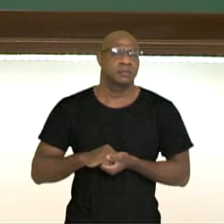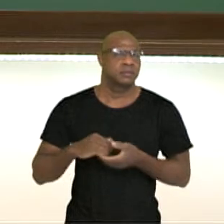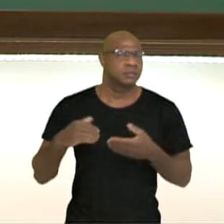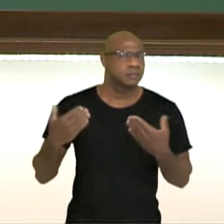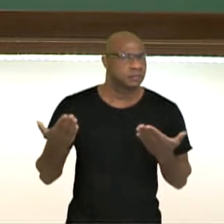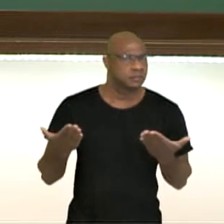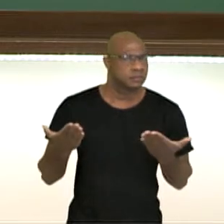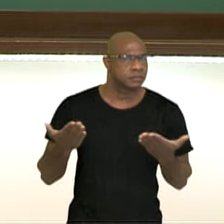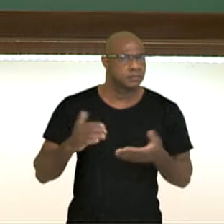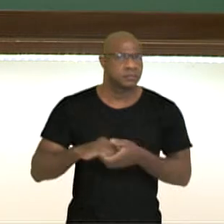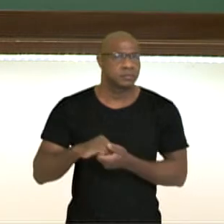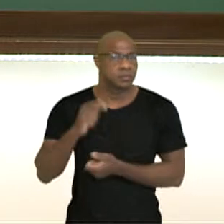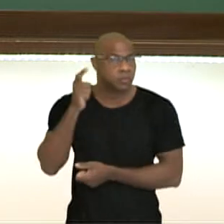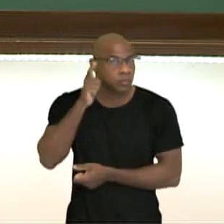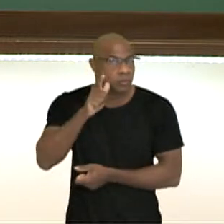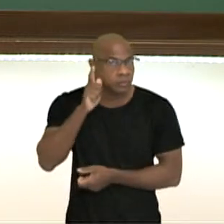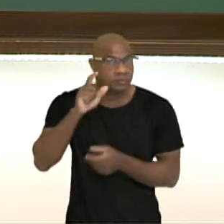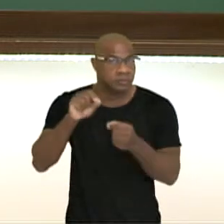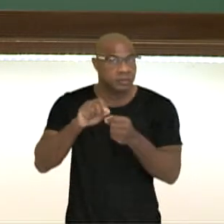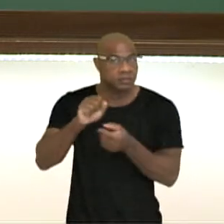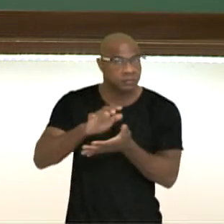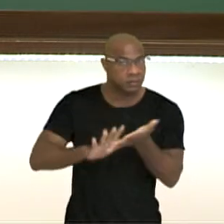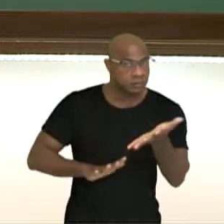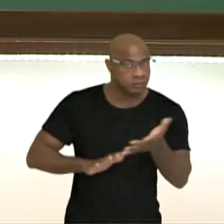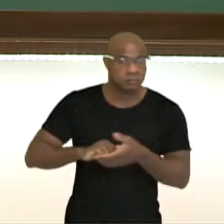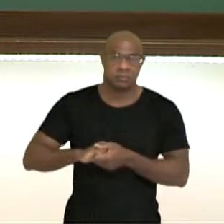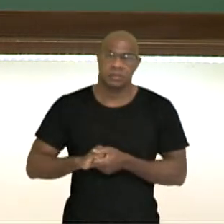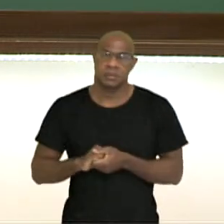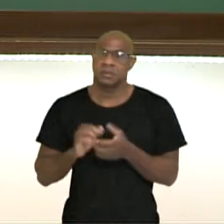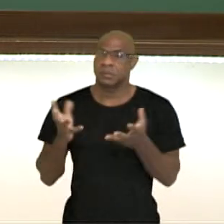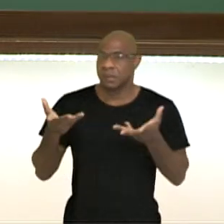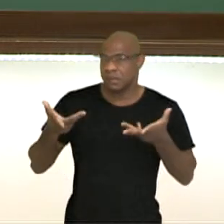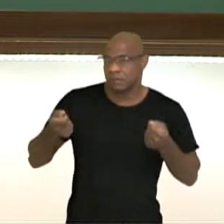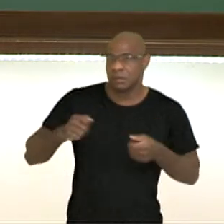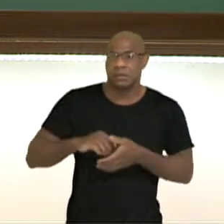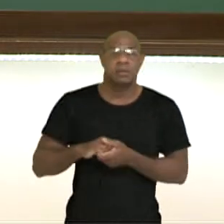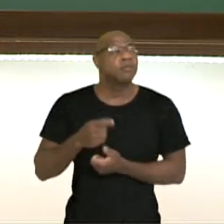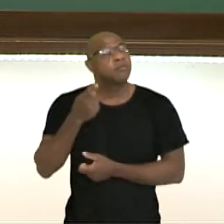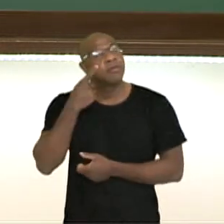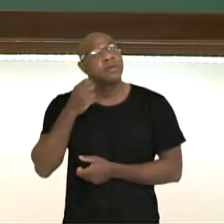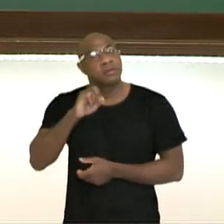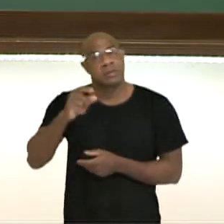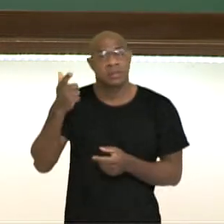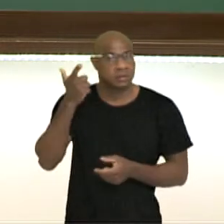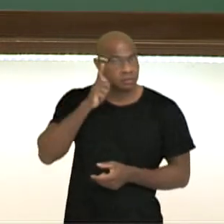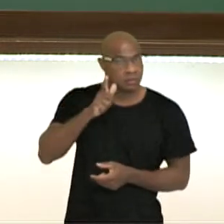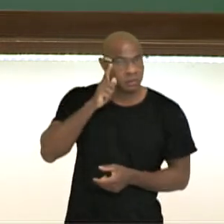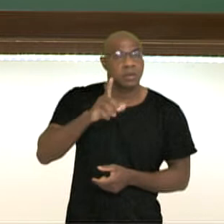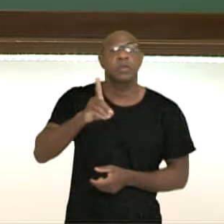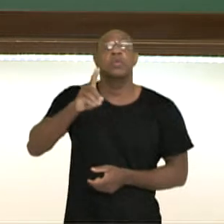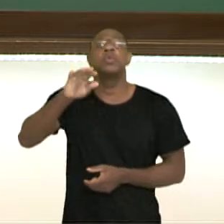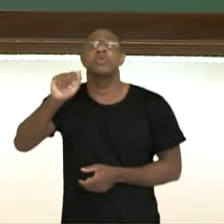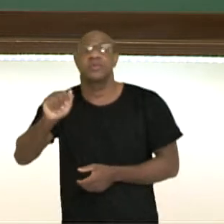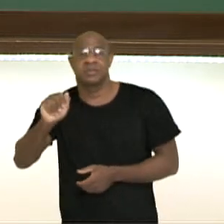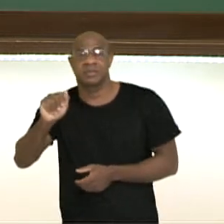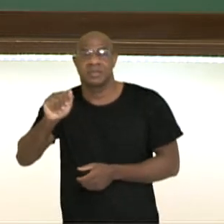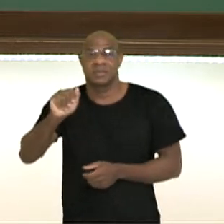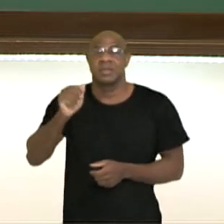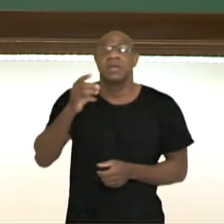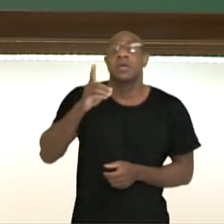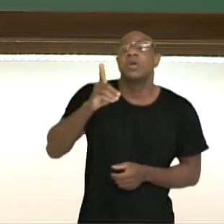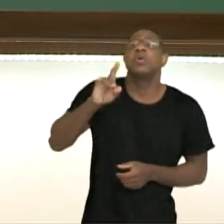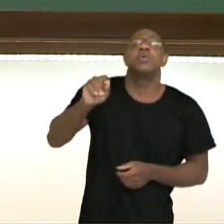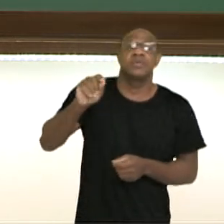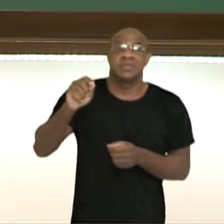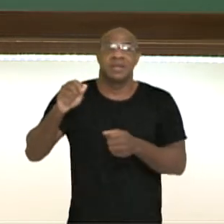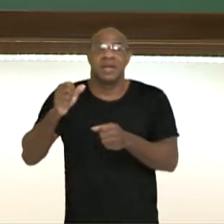E aí, pessoal, conseguiram resolver a atividade? Maravilha! Vamos ver se vocês acertaram, então, as datas em que aqueles elementos mostrados no